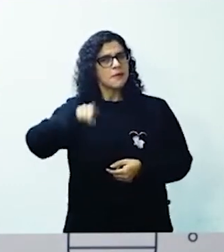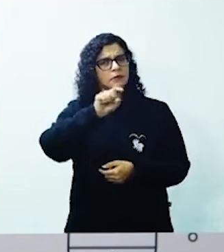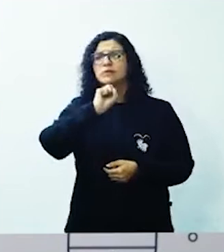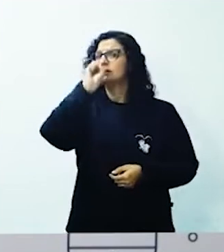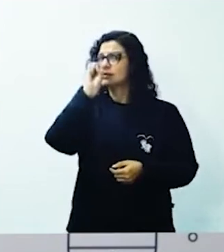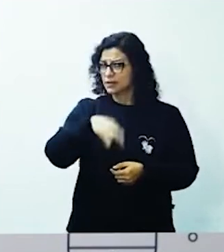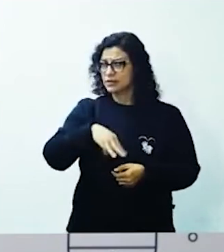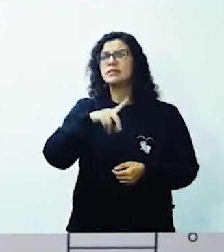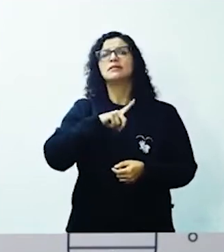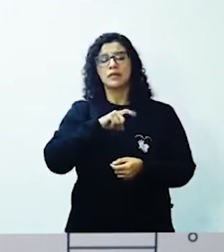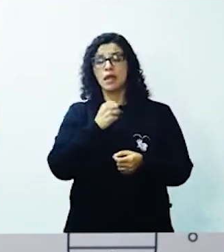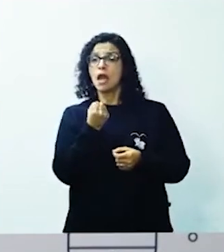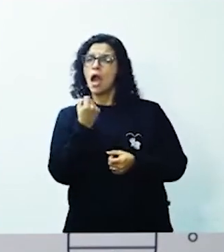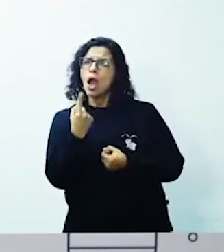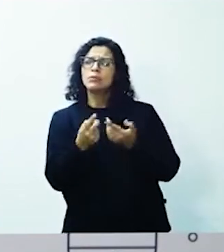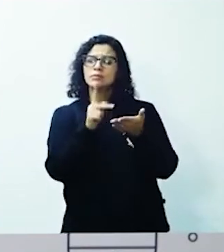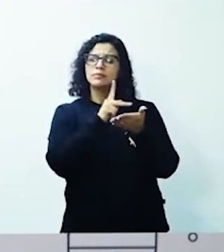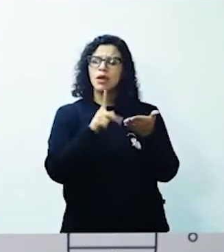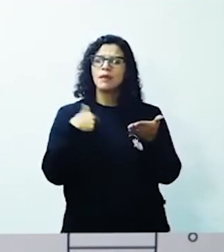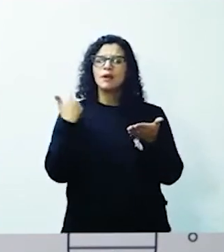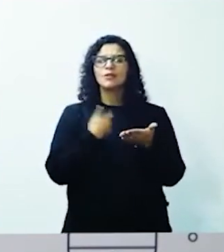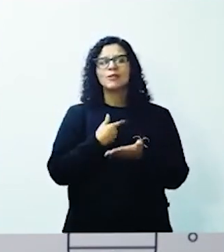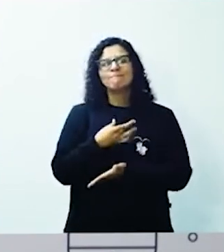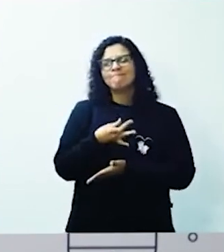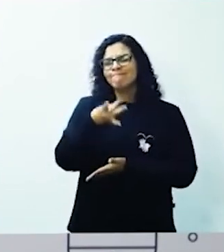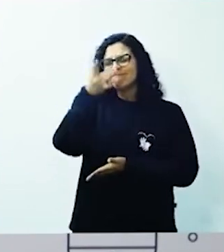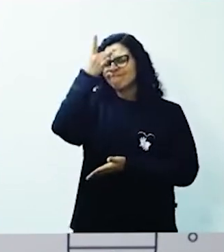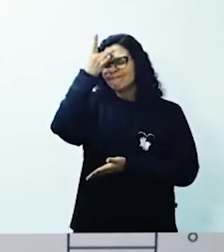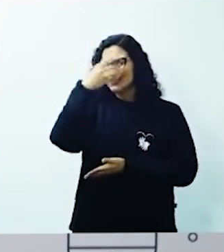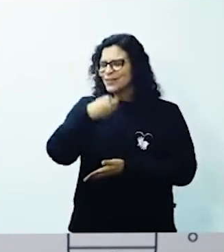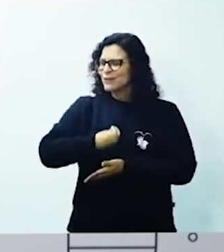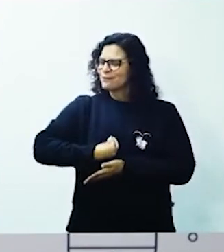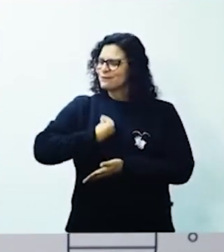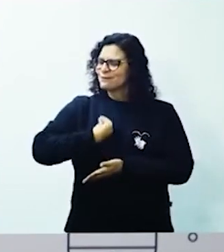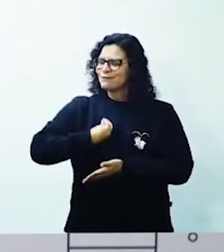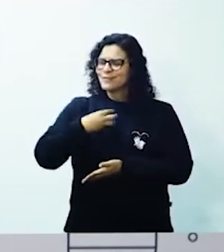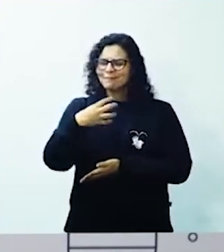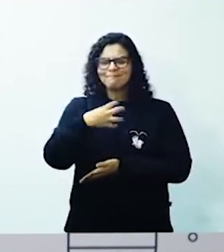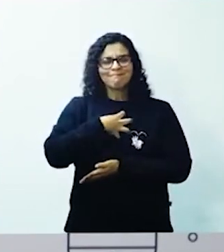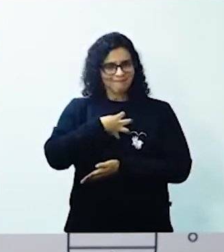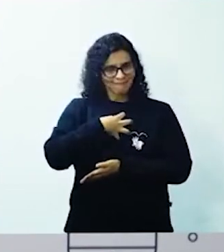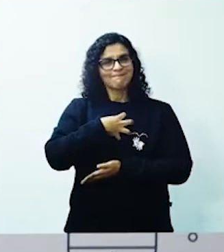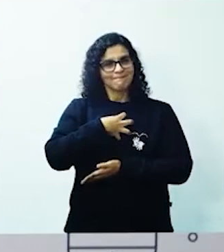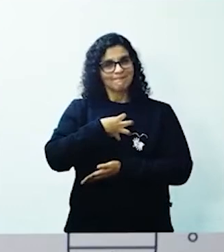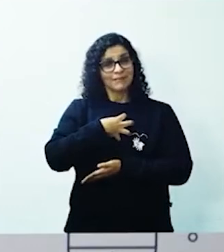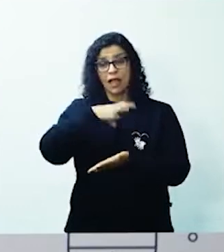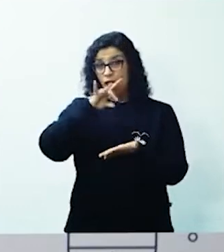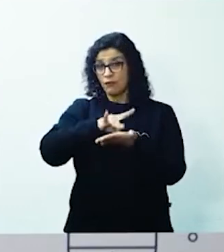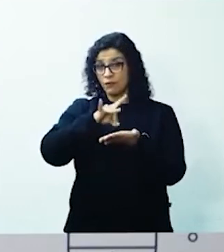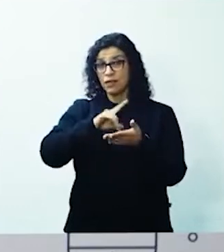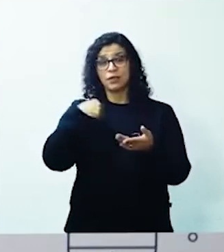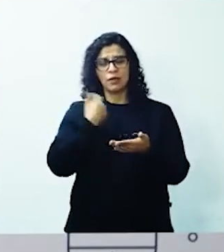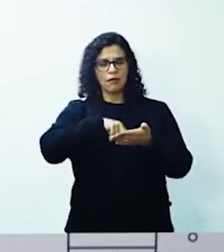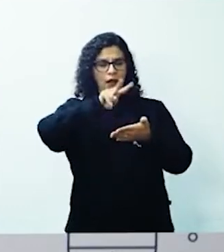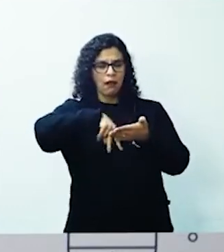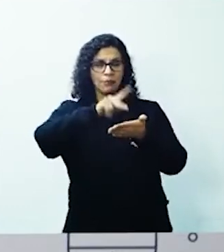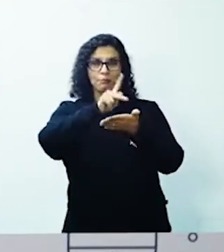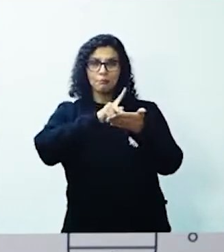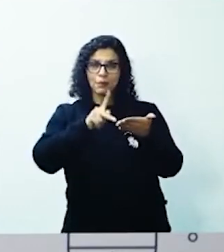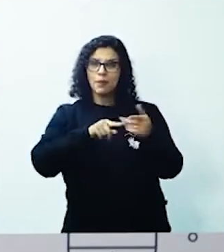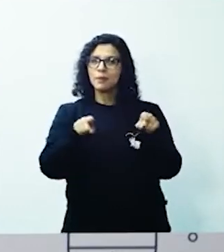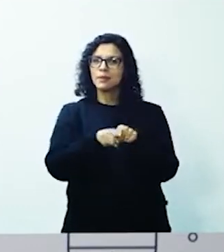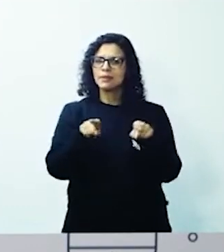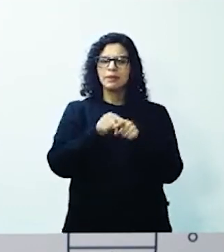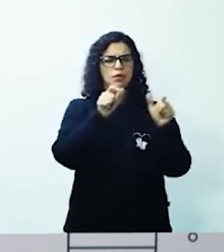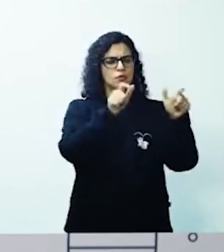sim, alguns poemas marcam a nossa vida. E realmente, esses poemas que a gente lê, né, em